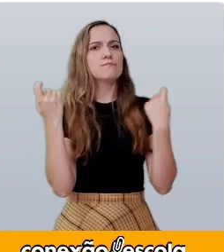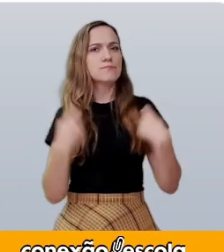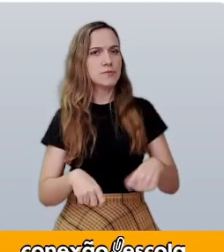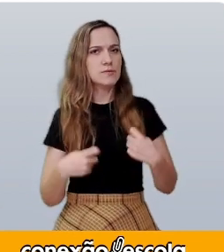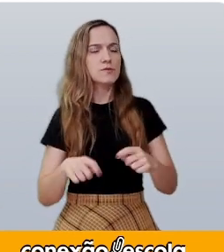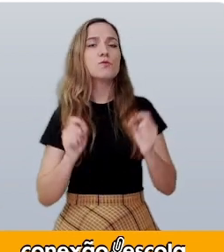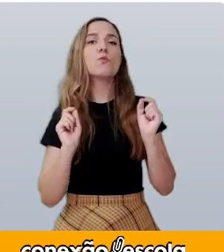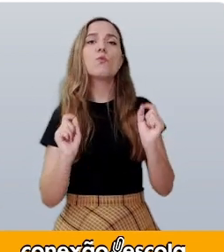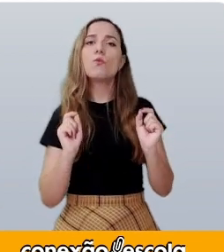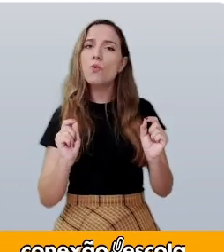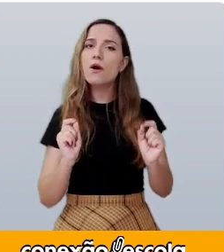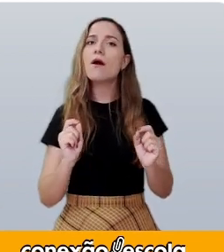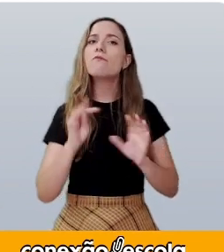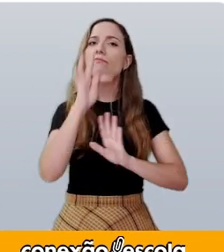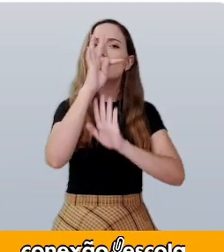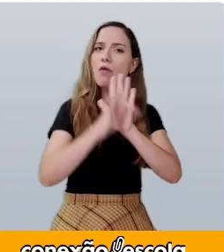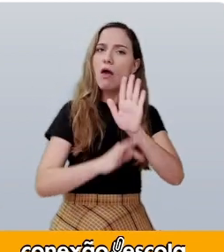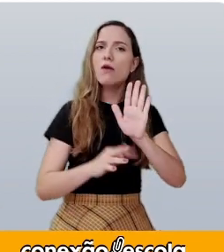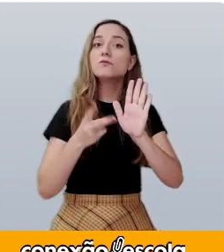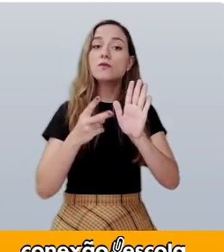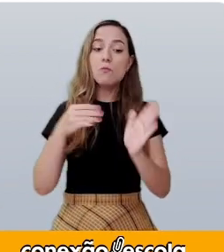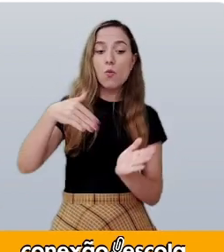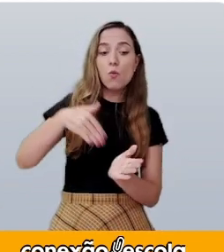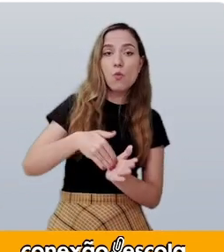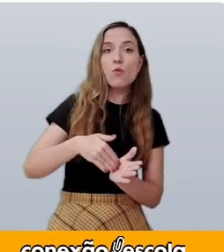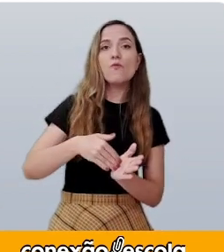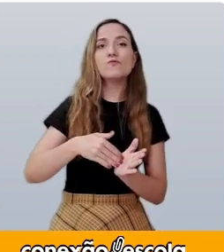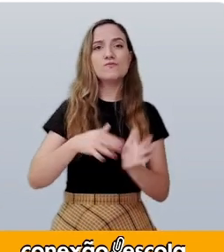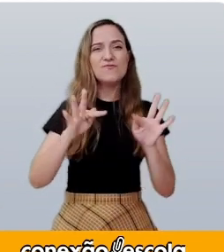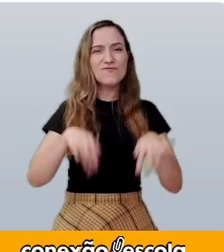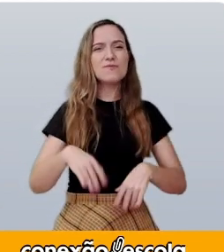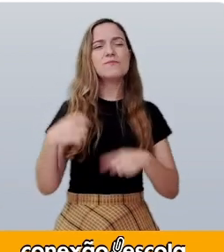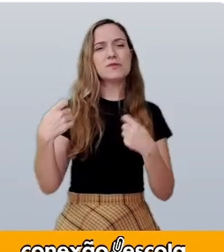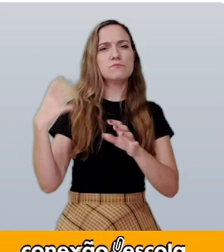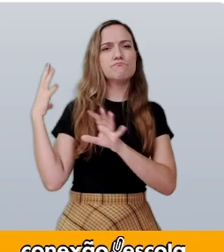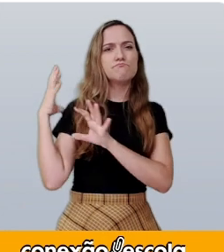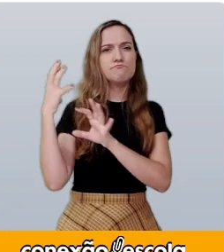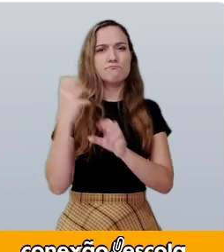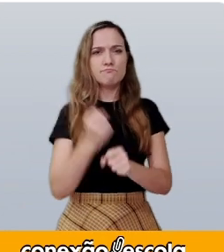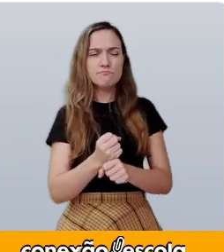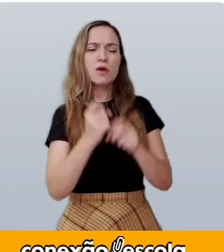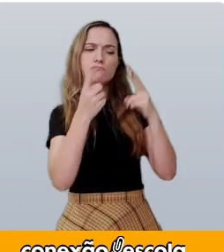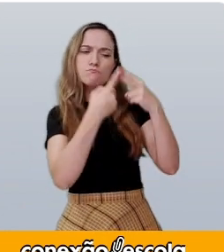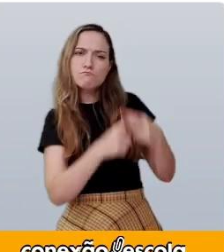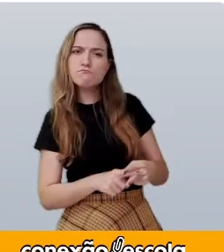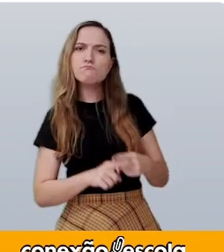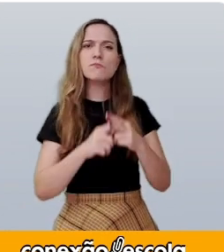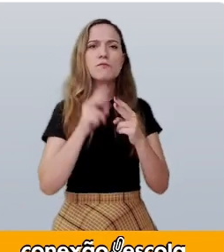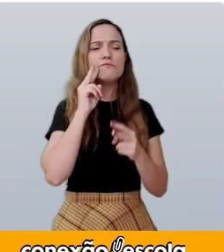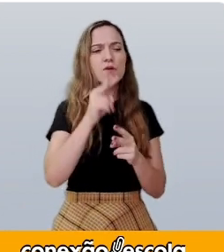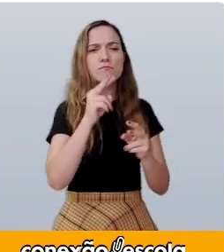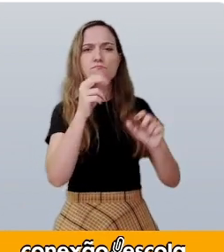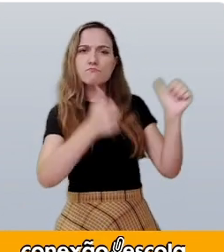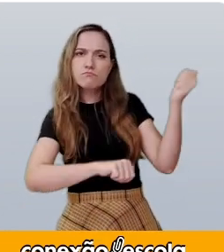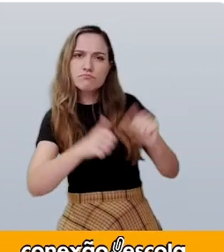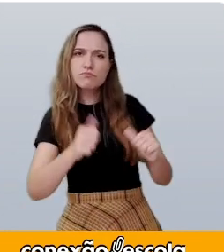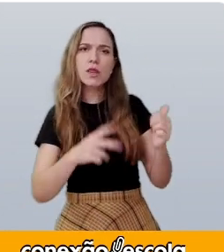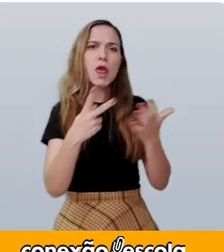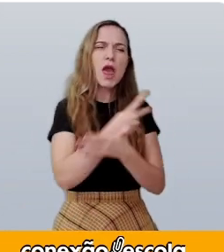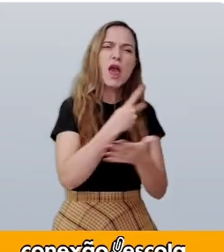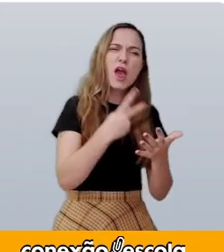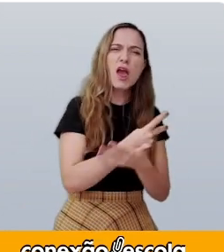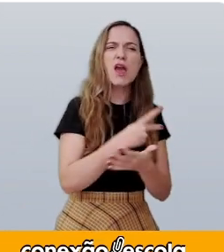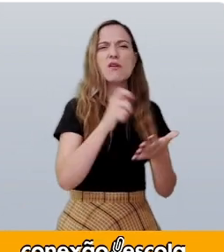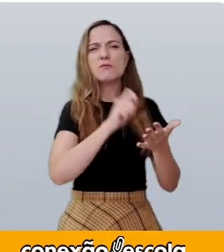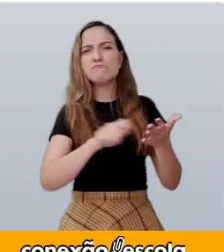fundamental que todo o texto seja revisado para identificar possíveis erros